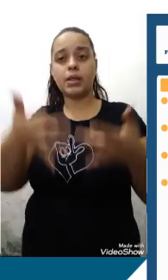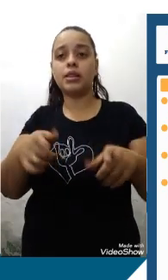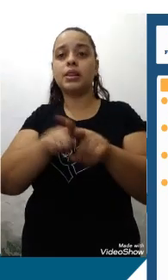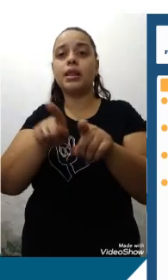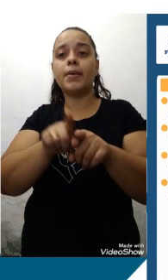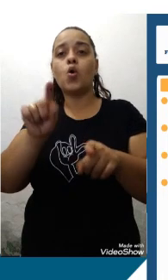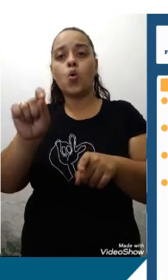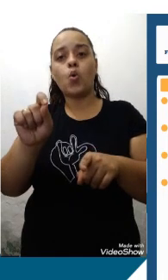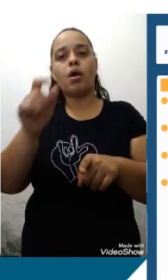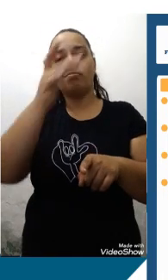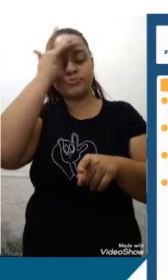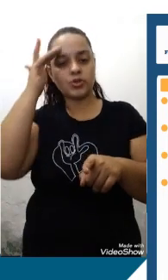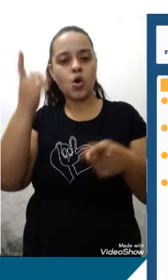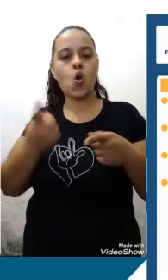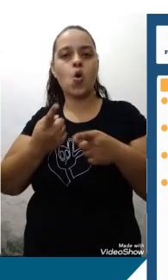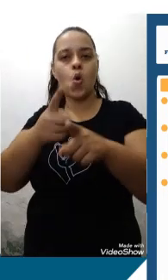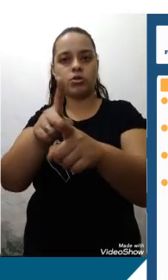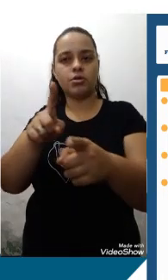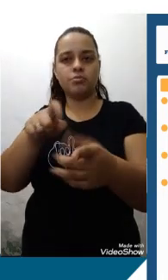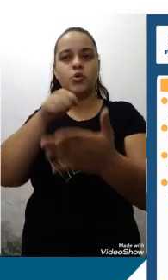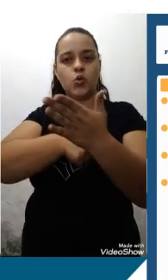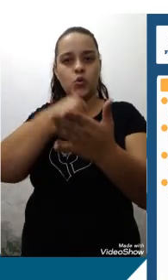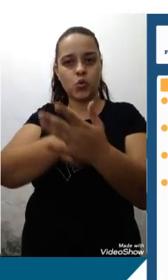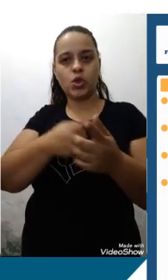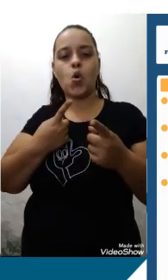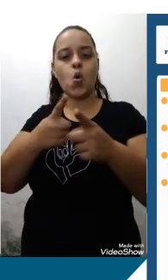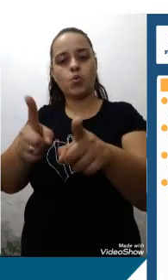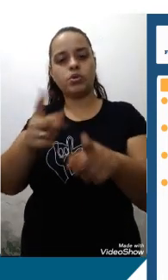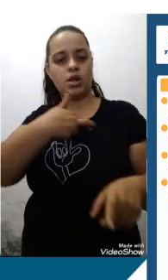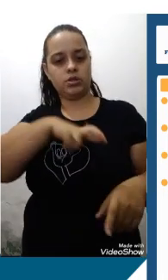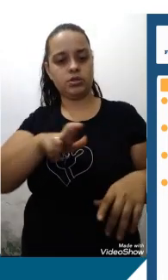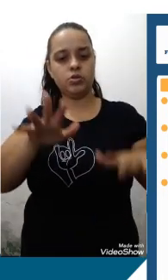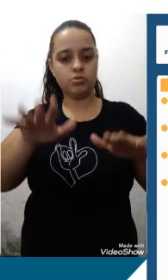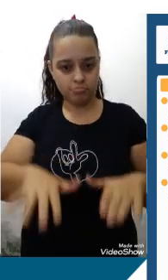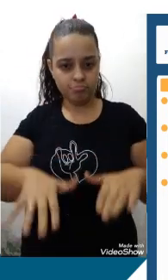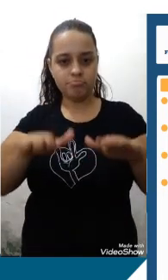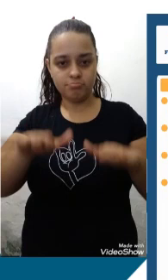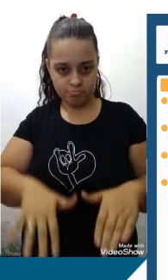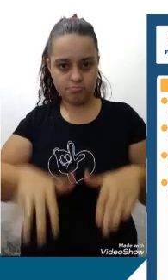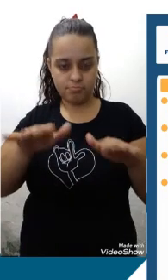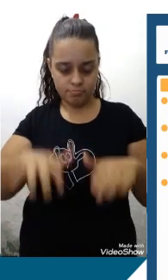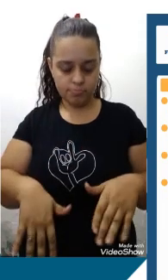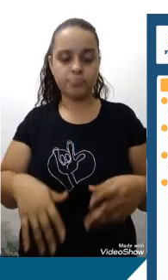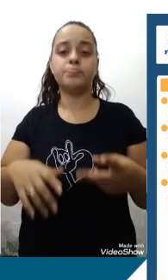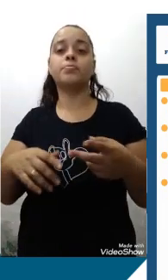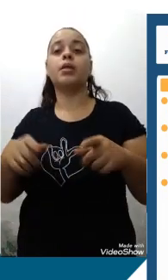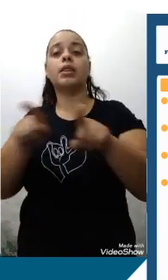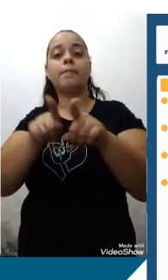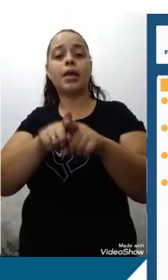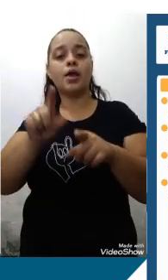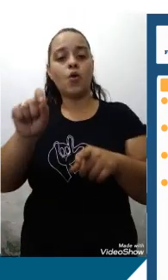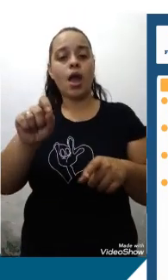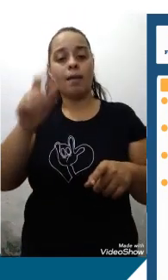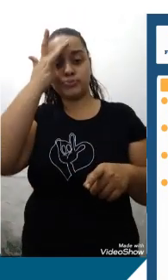o zelo na luta contra os muçulmanos, que a gente pode marcar também como esse espírito cruzadístico, que vem lá das cruzadas que vocês estudaram algumas aulas atrás, e